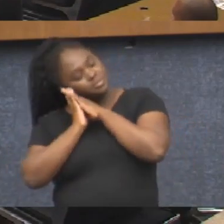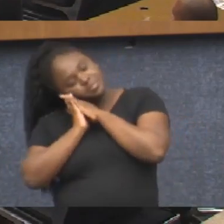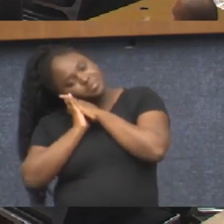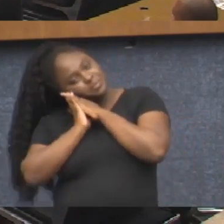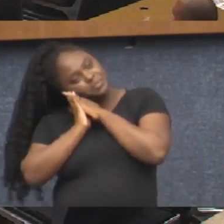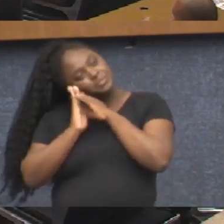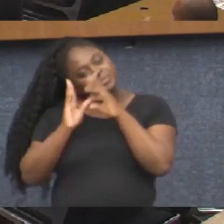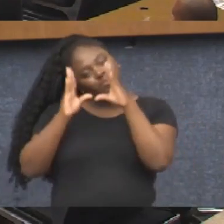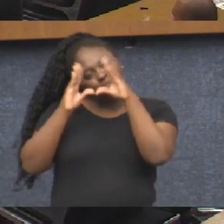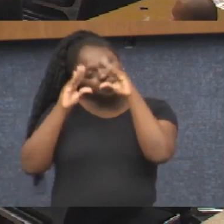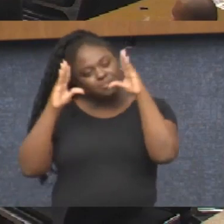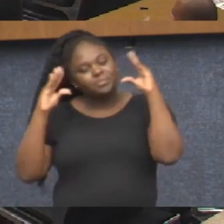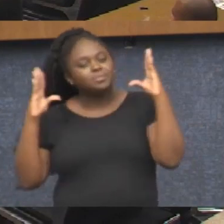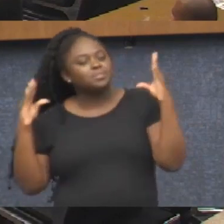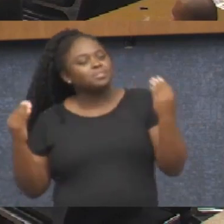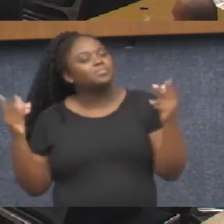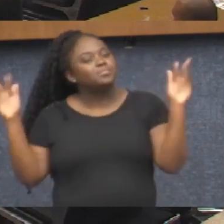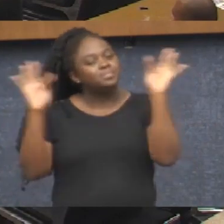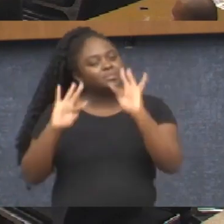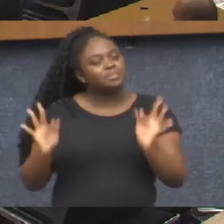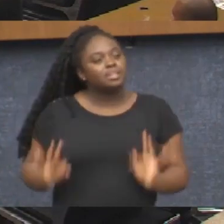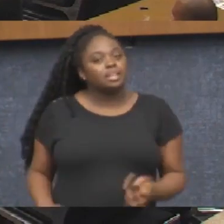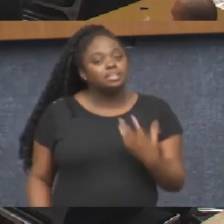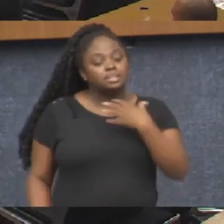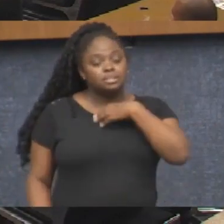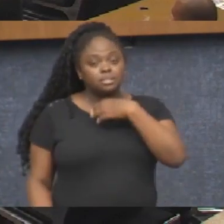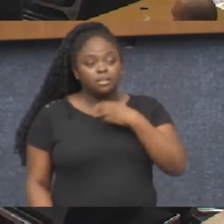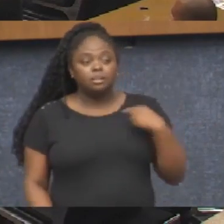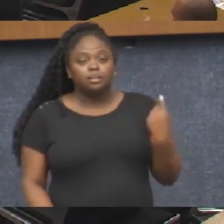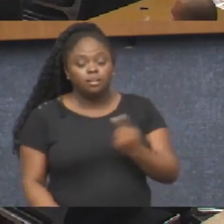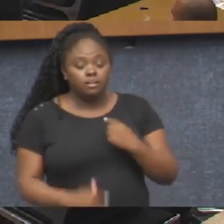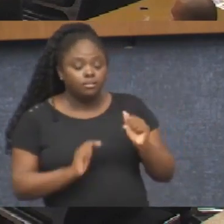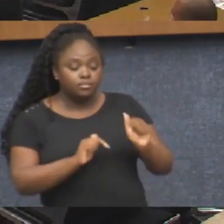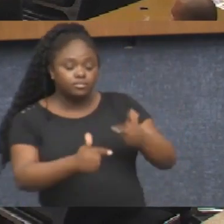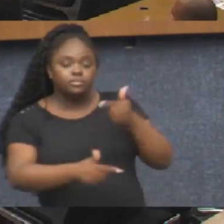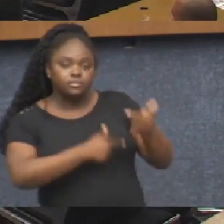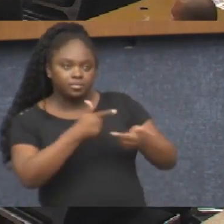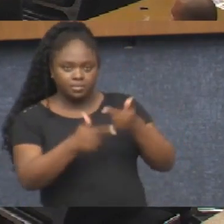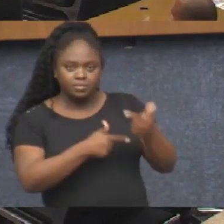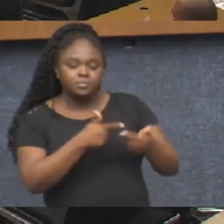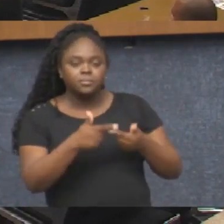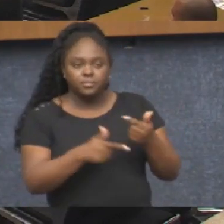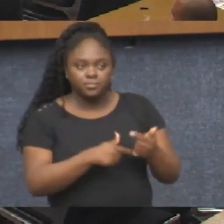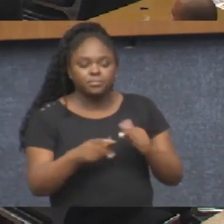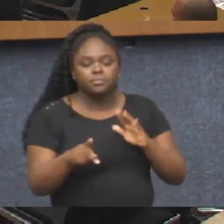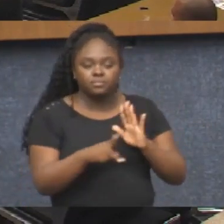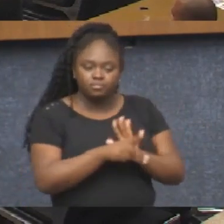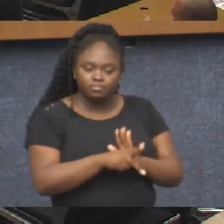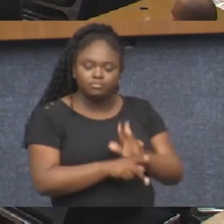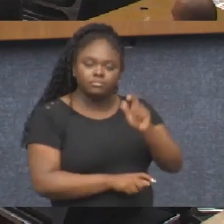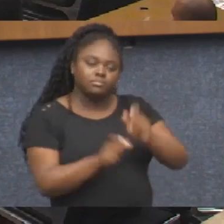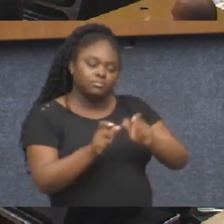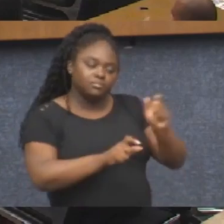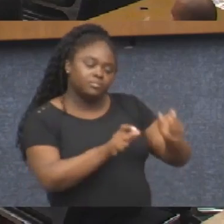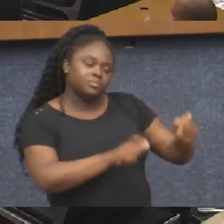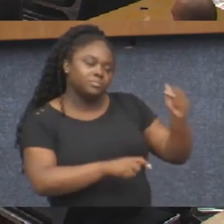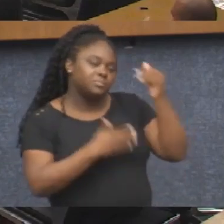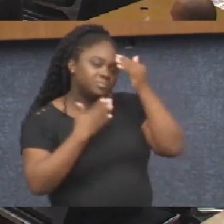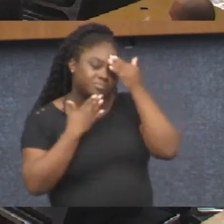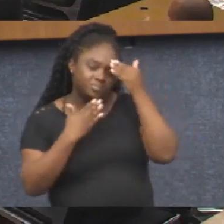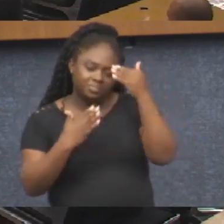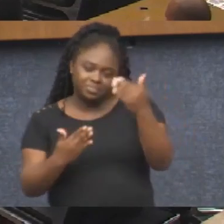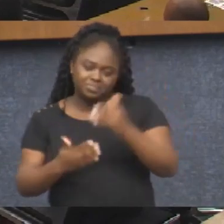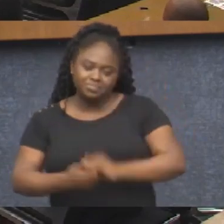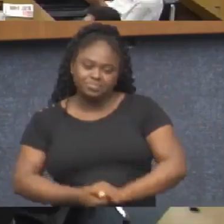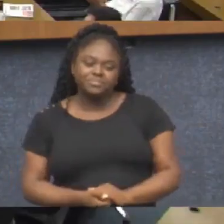dormir realizado, com a sensação de que a gente fez o trabalho que a gente tinha que fazer por essas pessoas. Muito